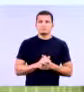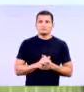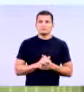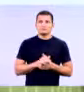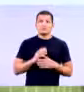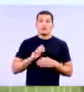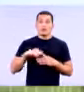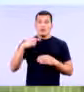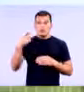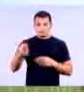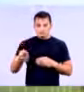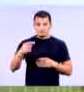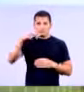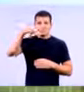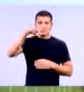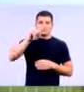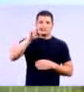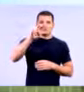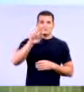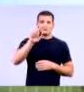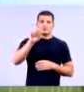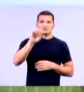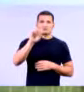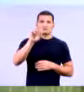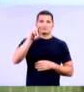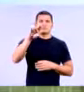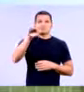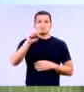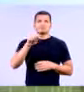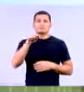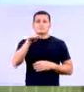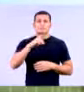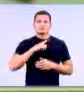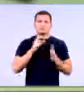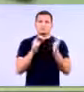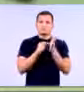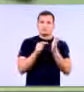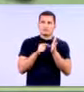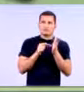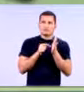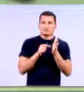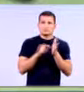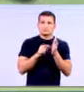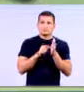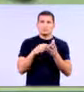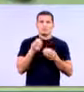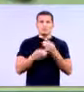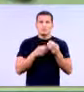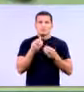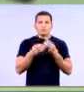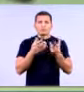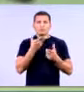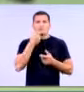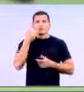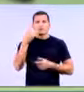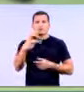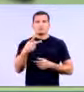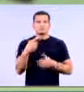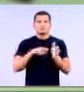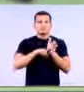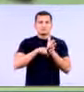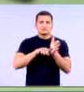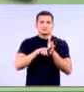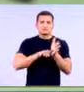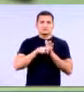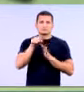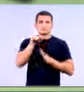dos navegadores, você tem ferramentas, mecanismos de busca. Como otimizar, como melhorar a sua busca